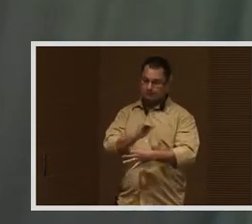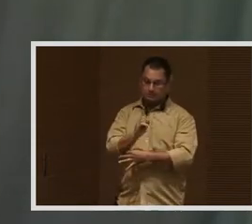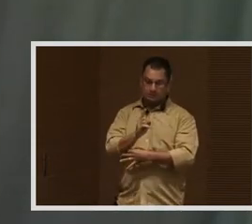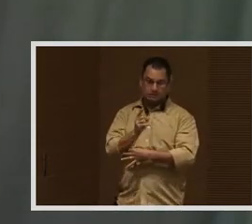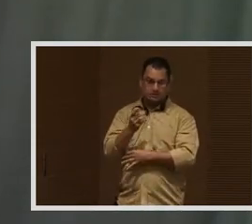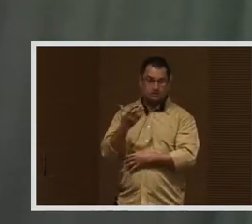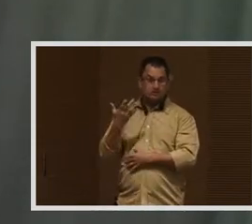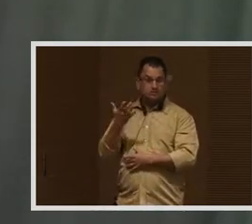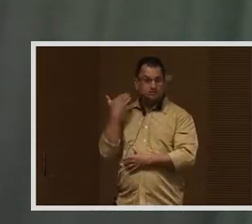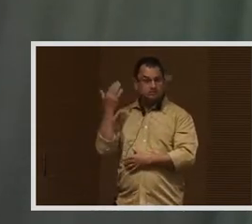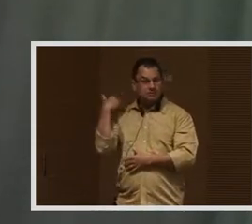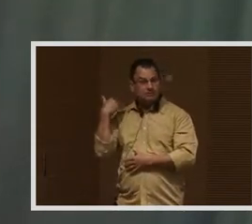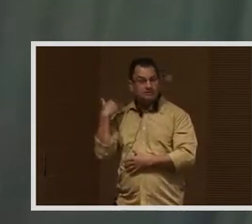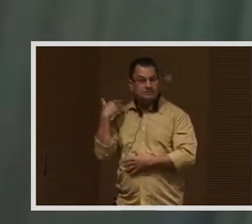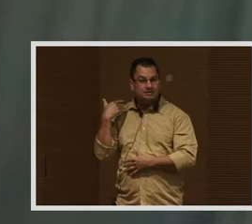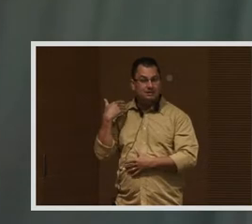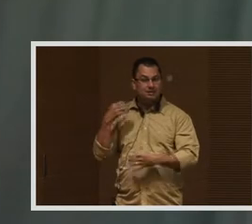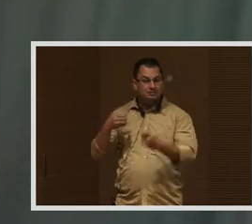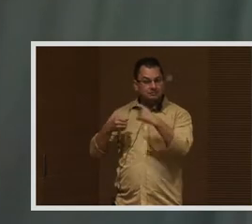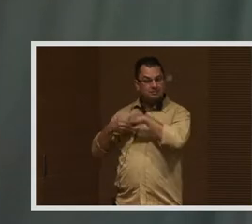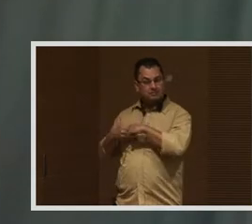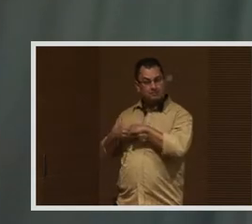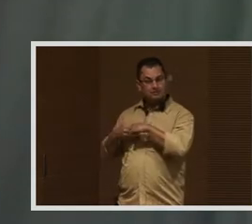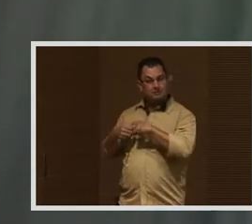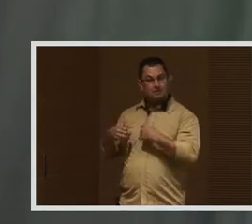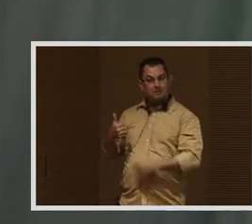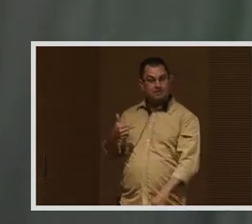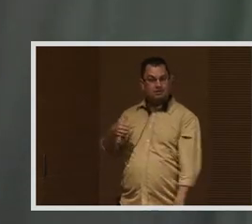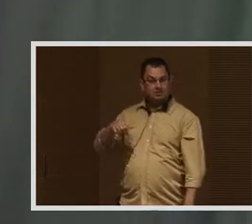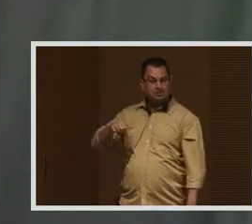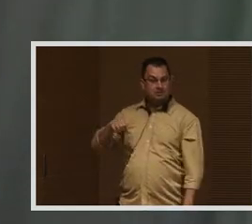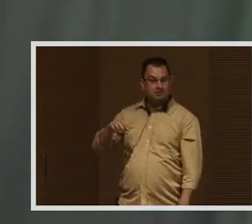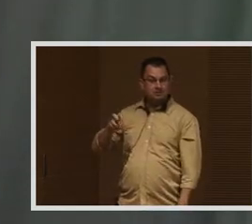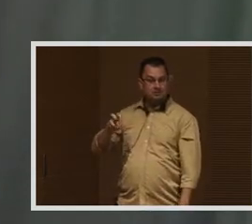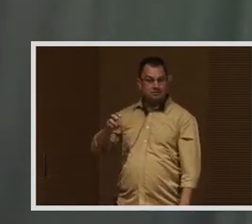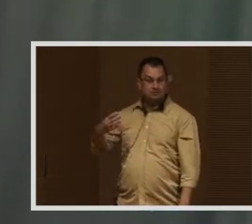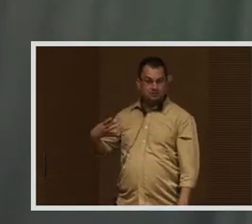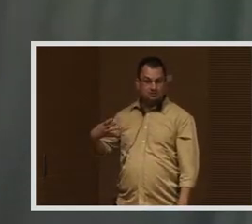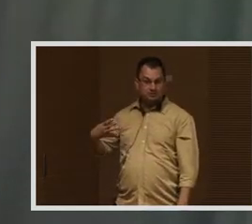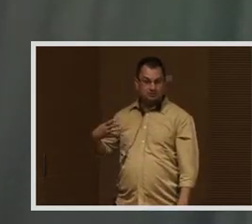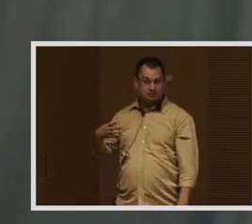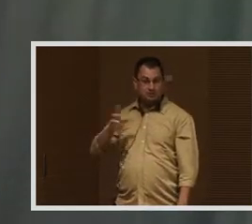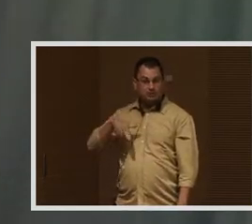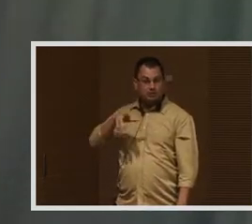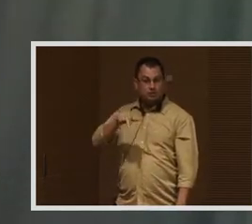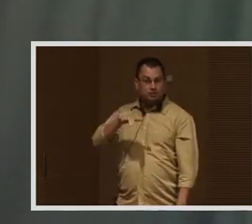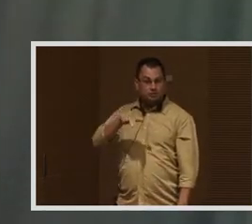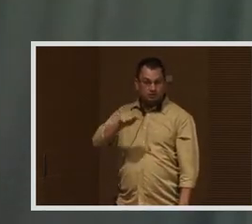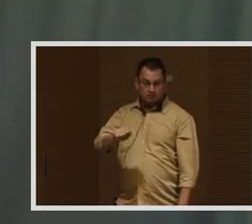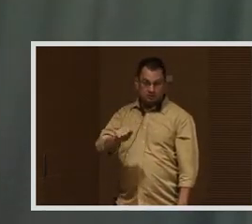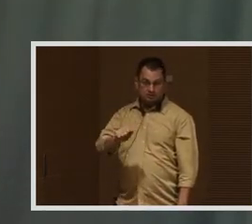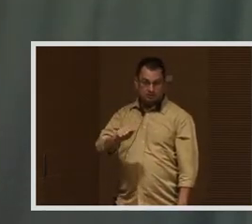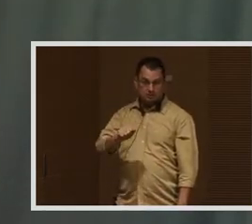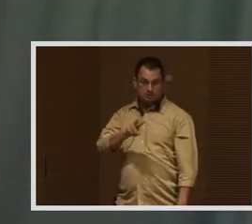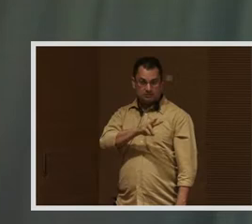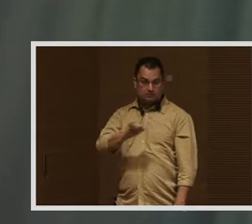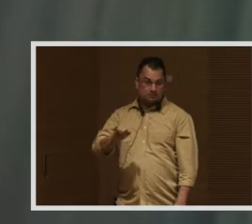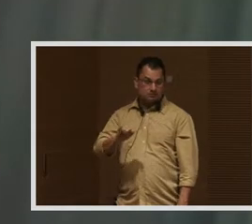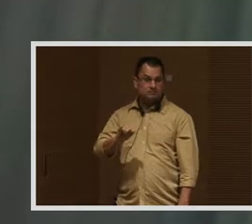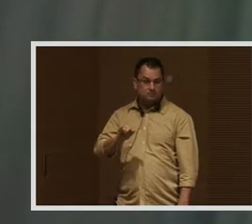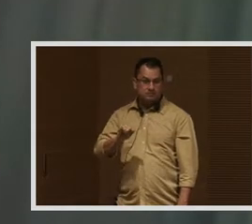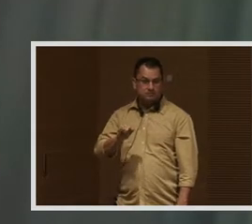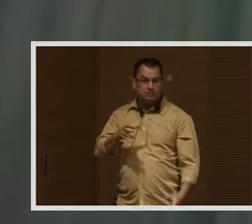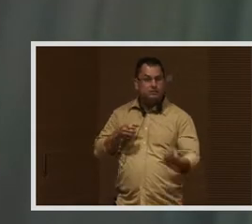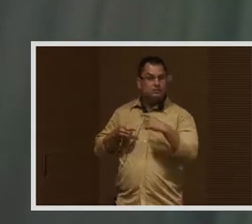para 1964, colegas. Nunca voltaremos. Não perdemos as vitórias que um dia